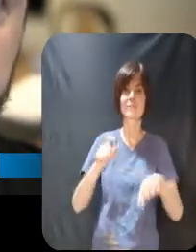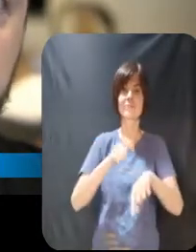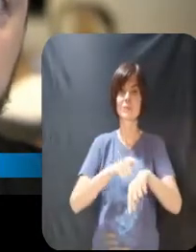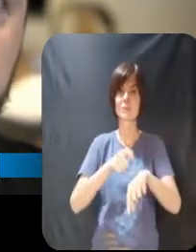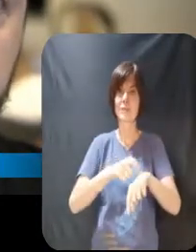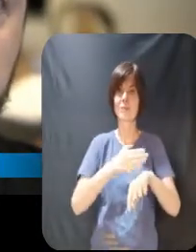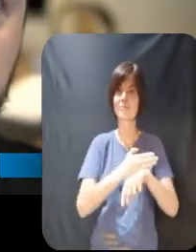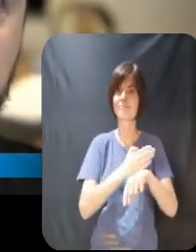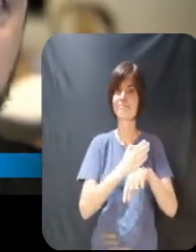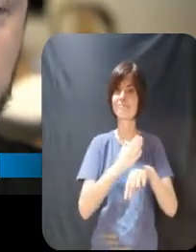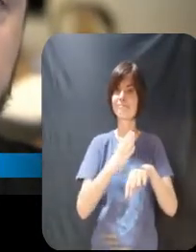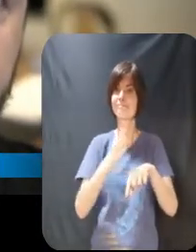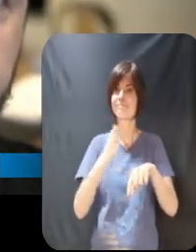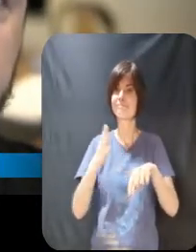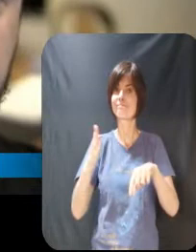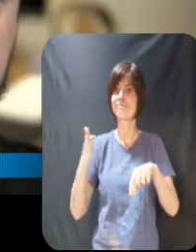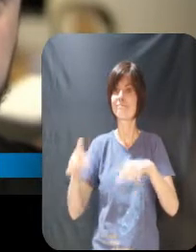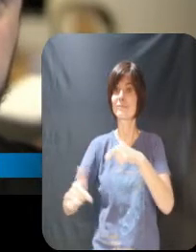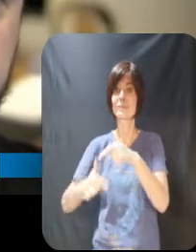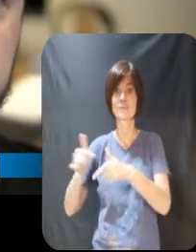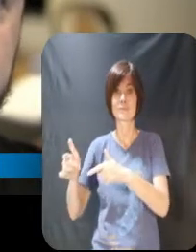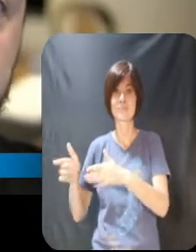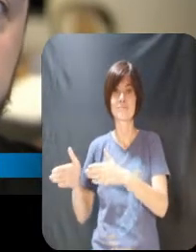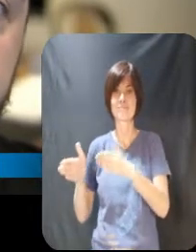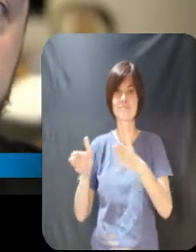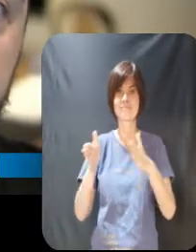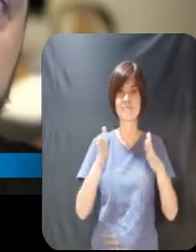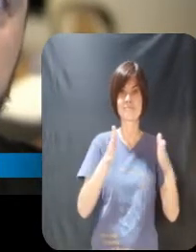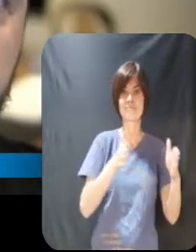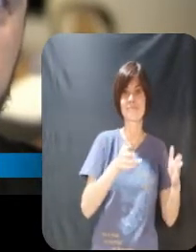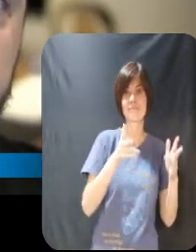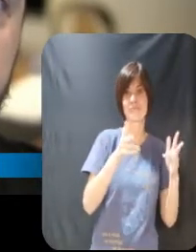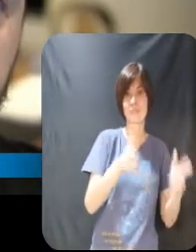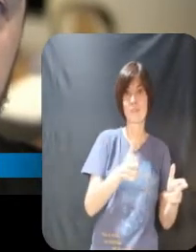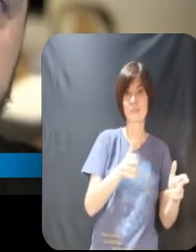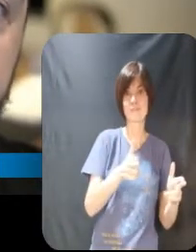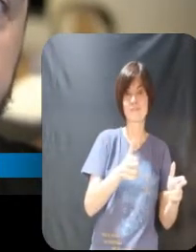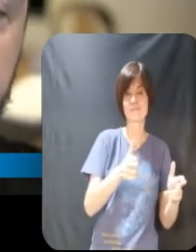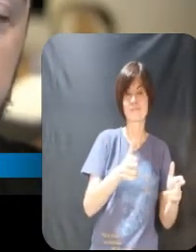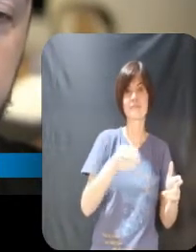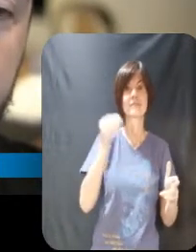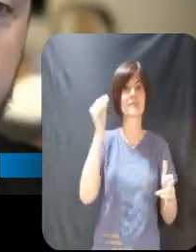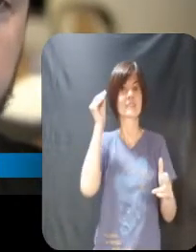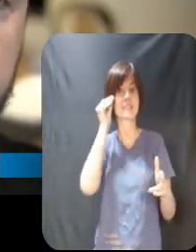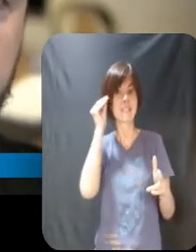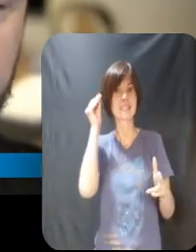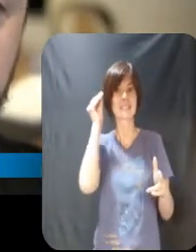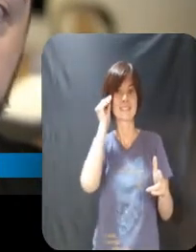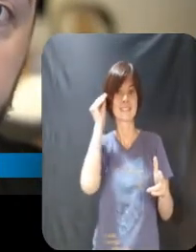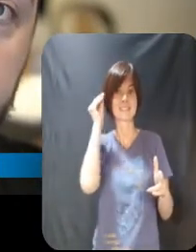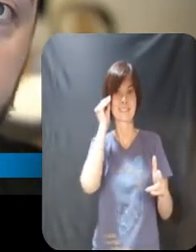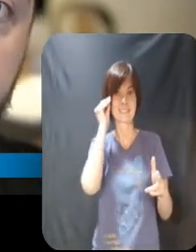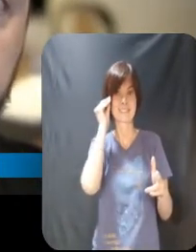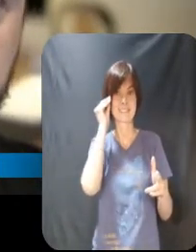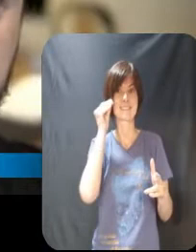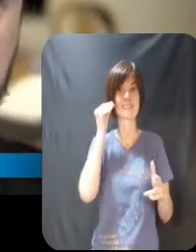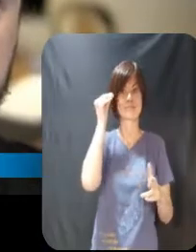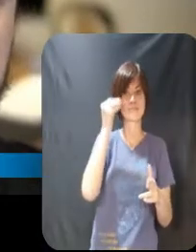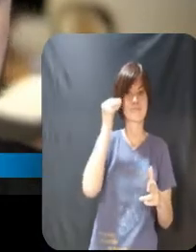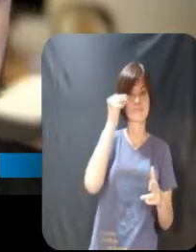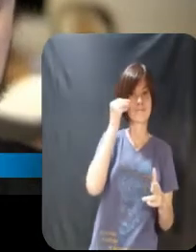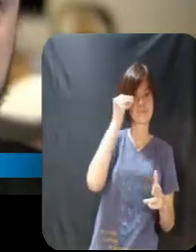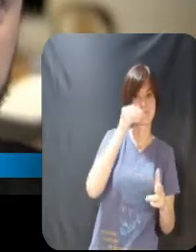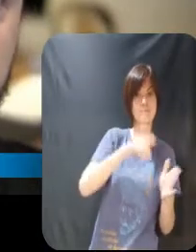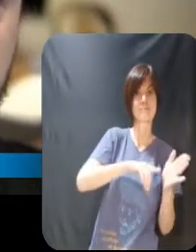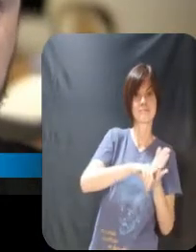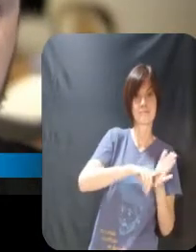mesma, porque todos eles têm que passar pelo mesmo tipo de teste para desenvolvimento de vacina. Então, essa semana teve uma reunião dos